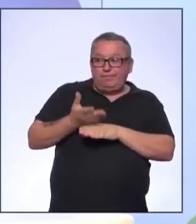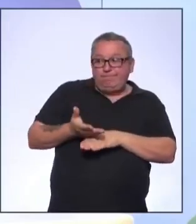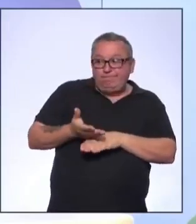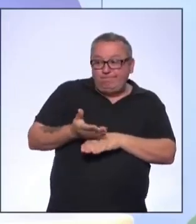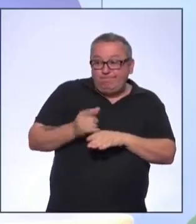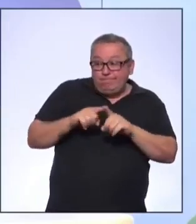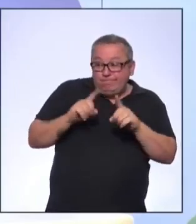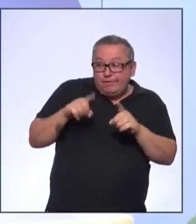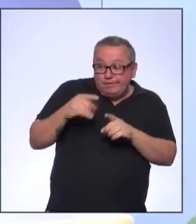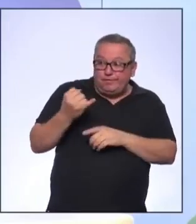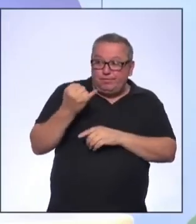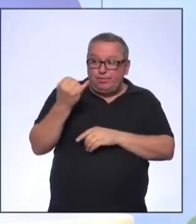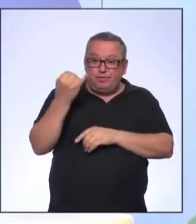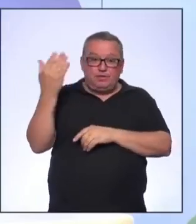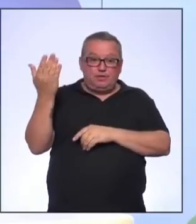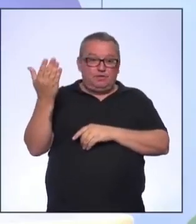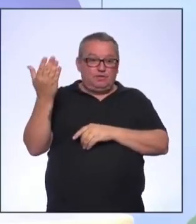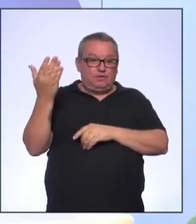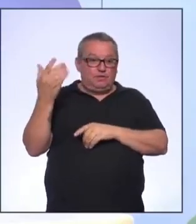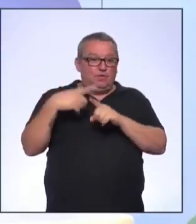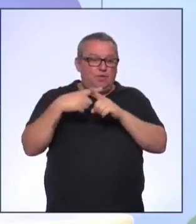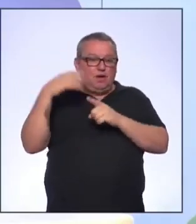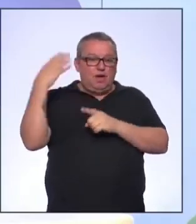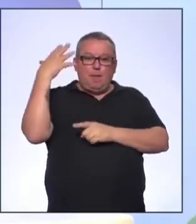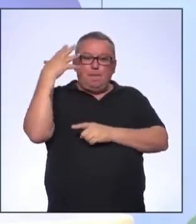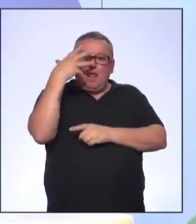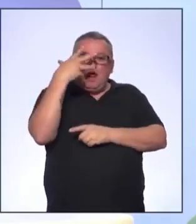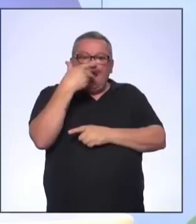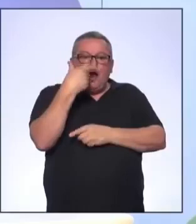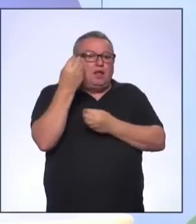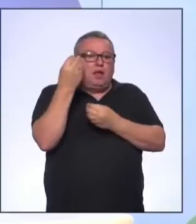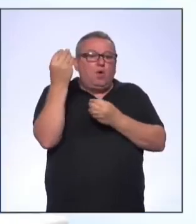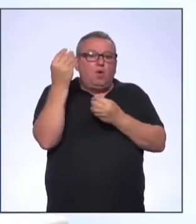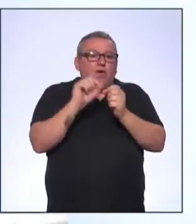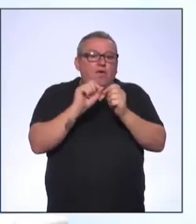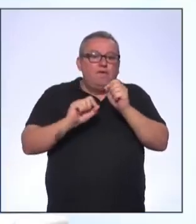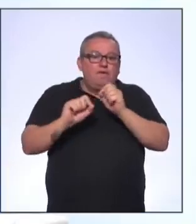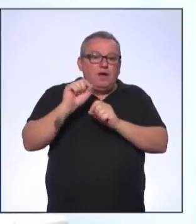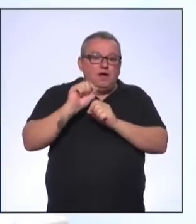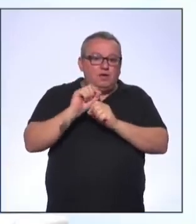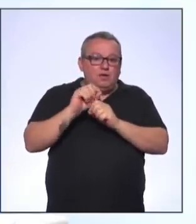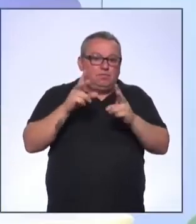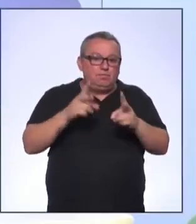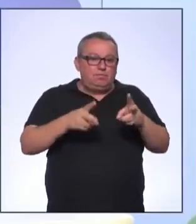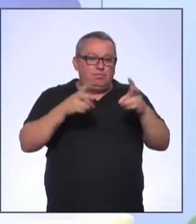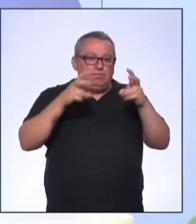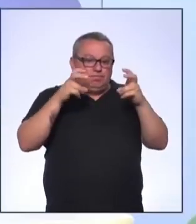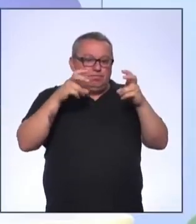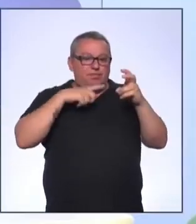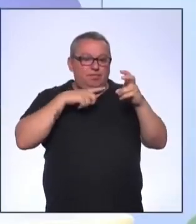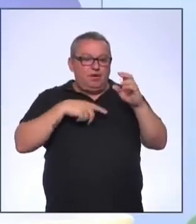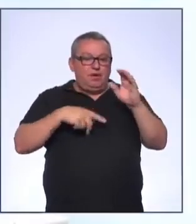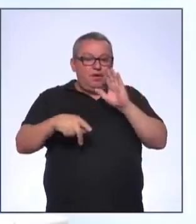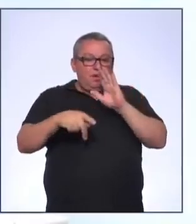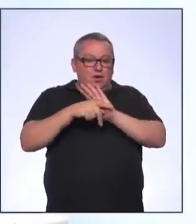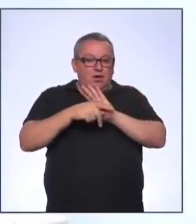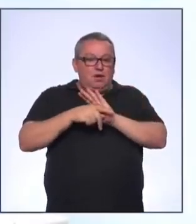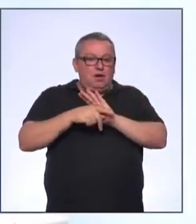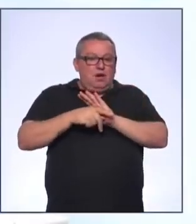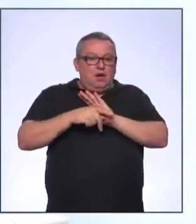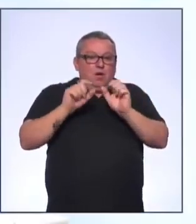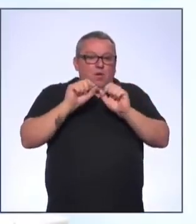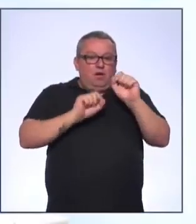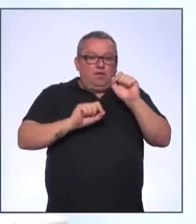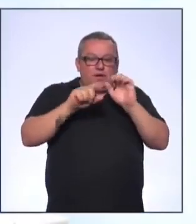e a importância, né? E a beleza, como é que fica? Então, a gente tem que notar que a questão aí não é